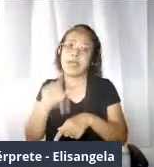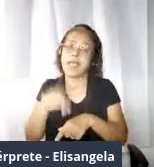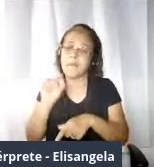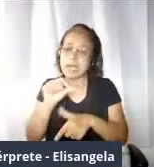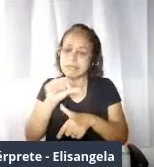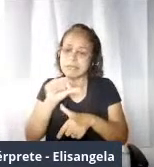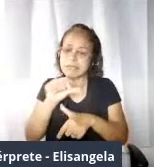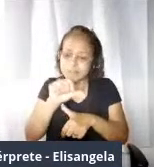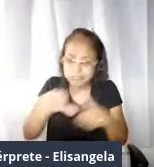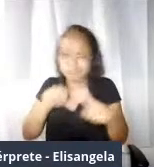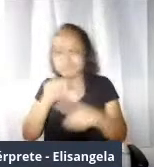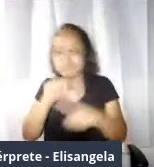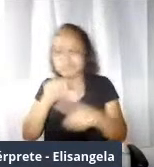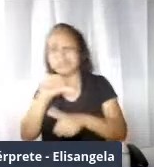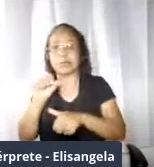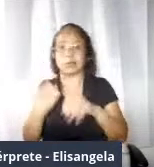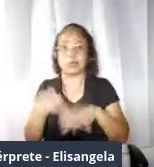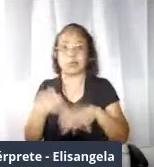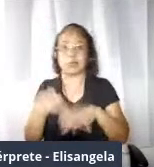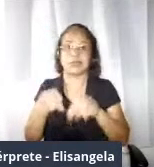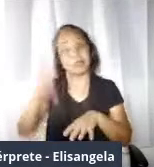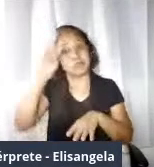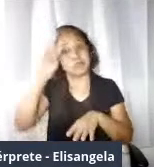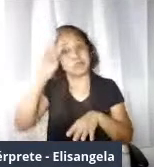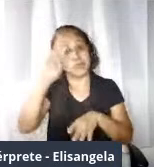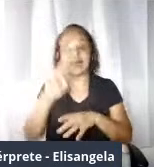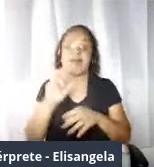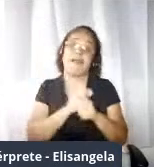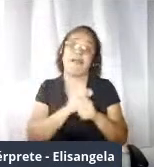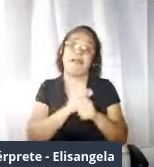2000, anos 90, anos 2000. Então, é aquela história da